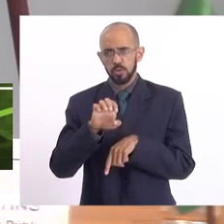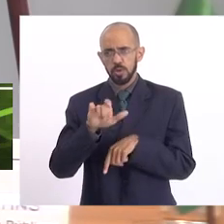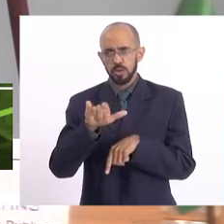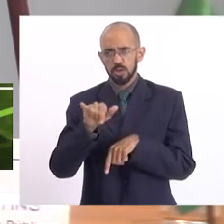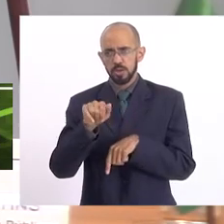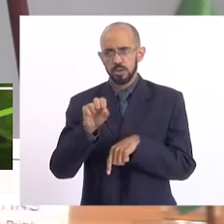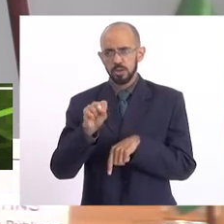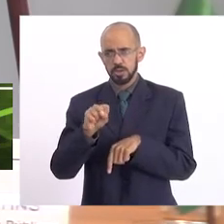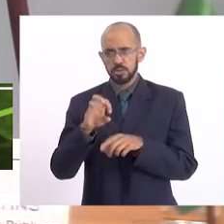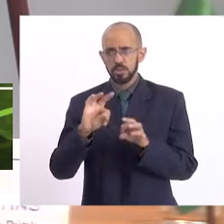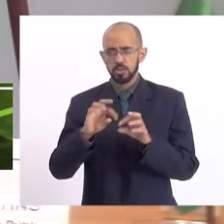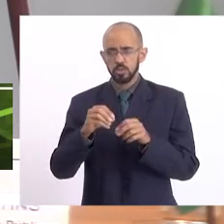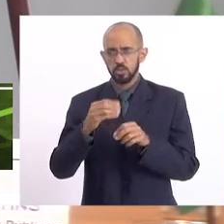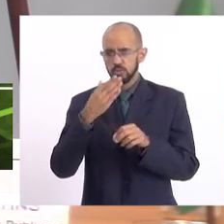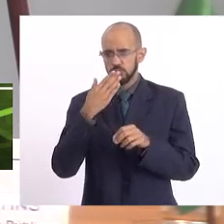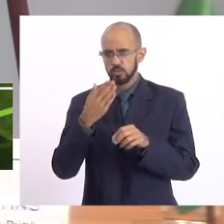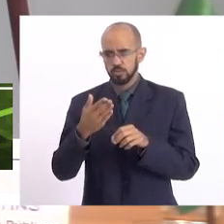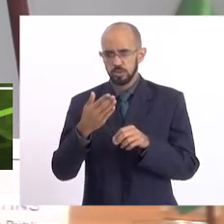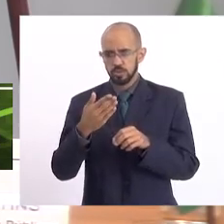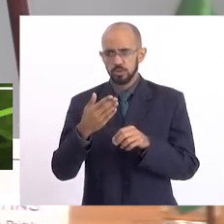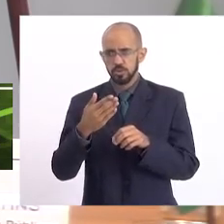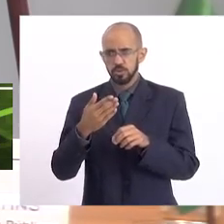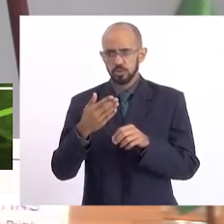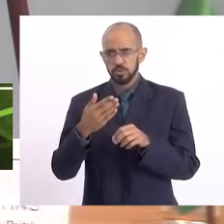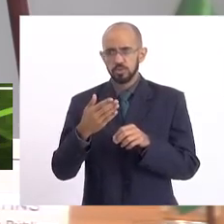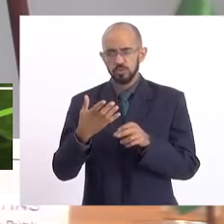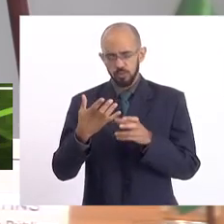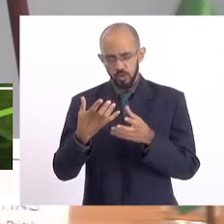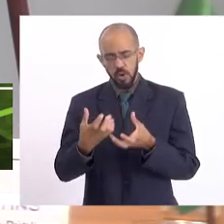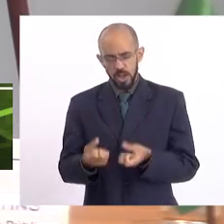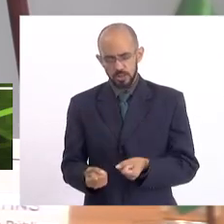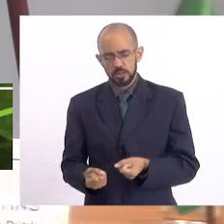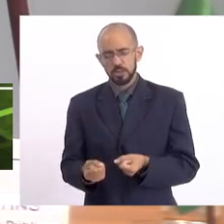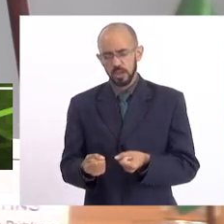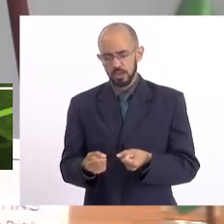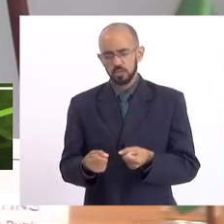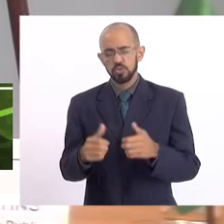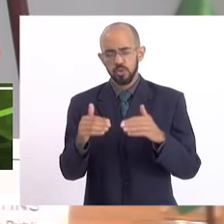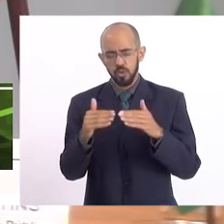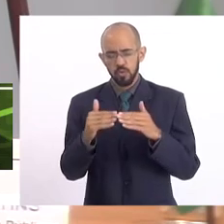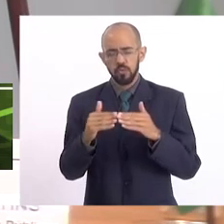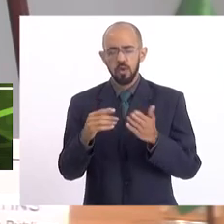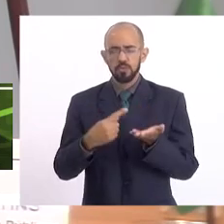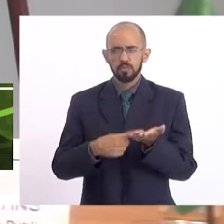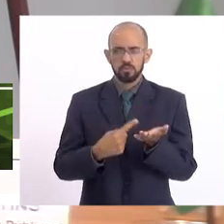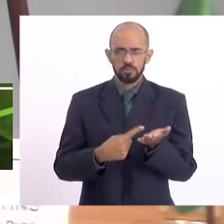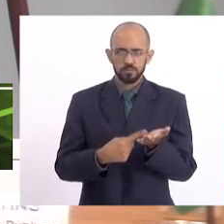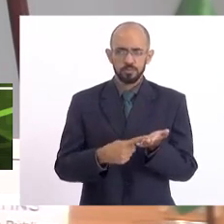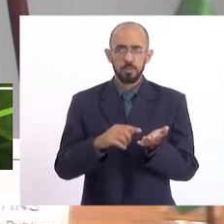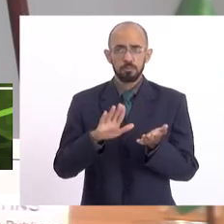todas as reivindicações foram atendidas conforme combinado,